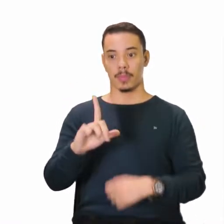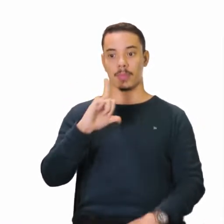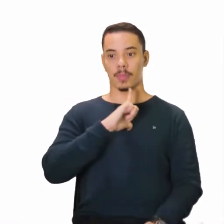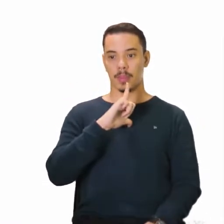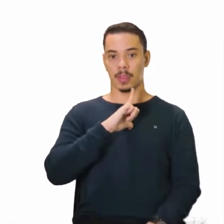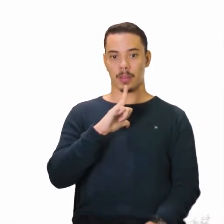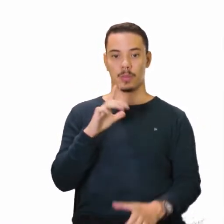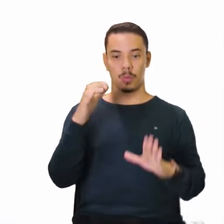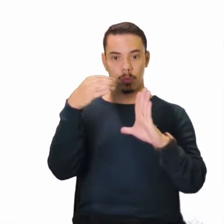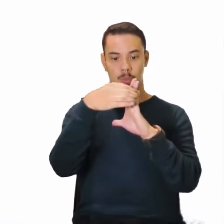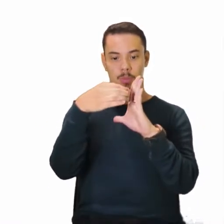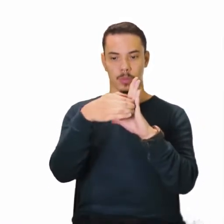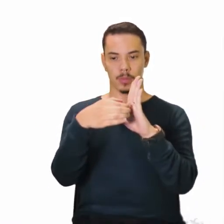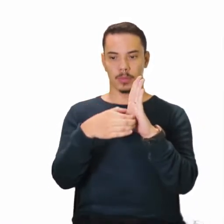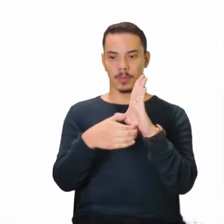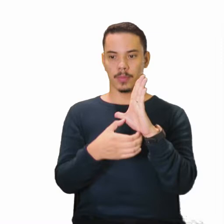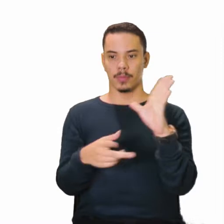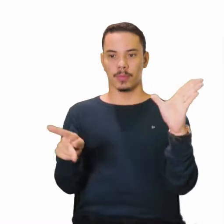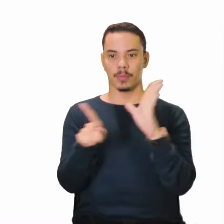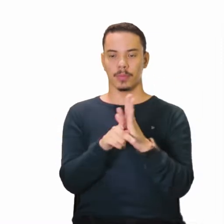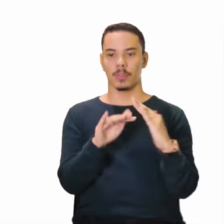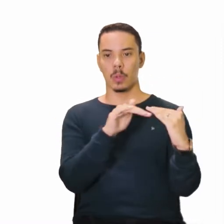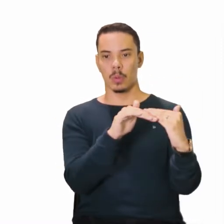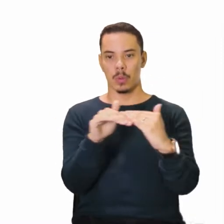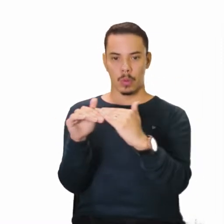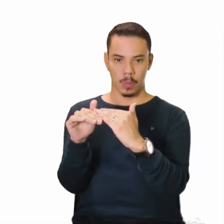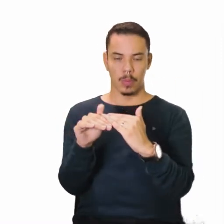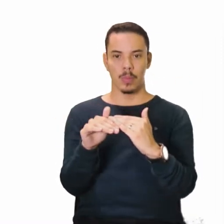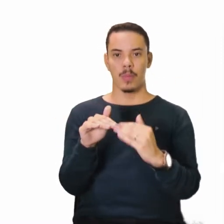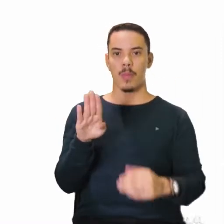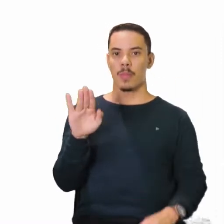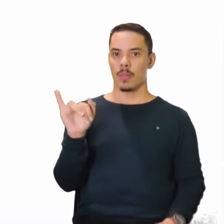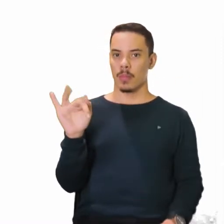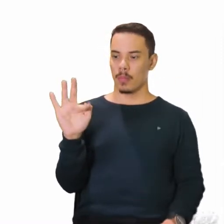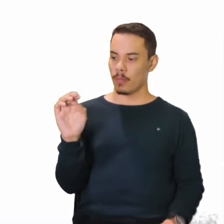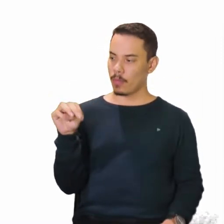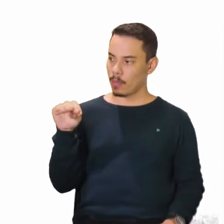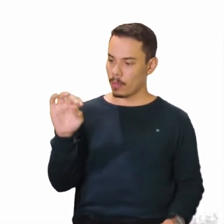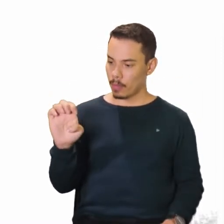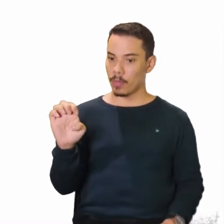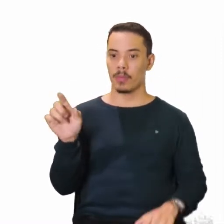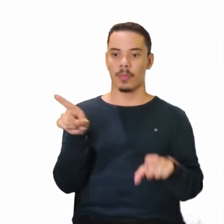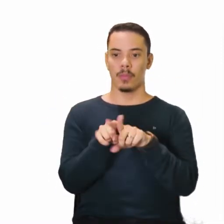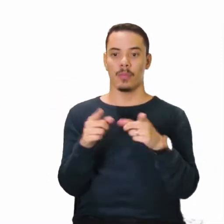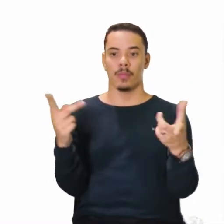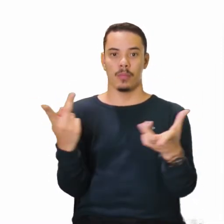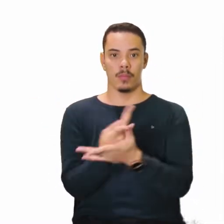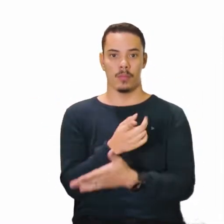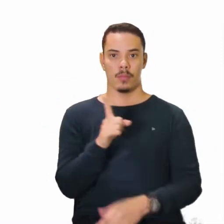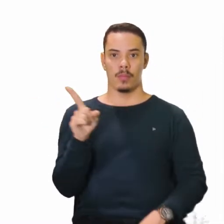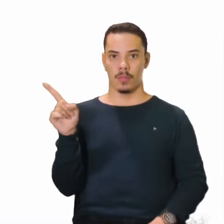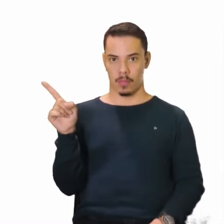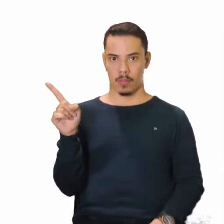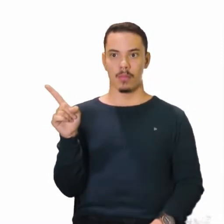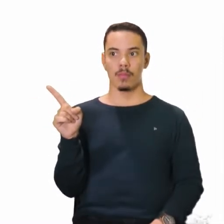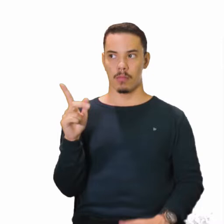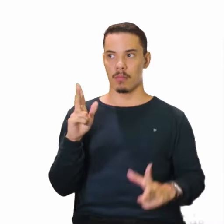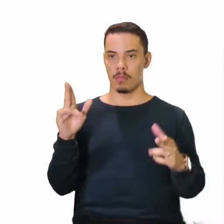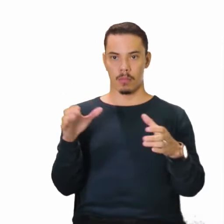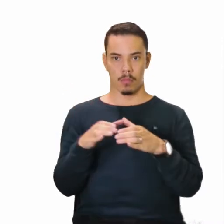aquela classificação de uniforme e biforme, acontece aqui também com a